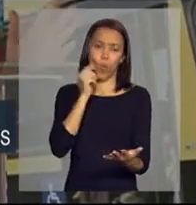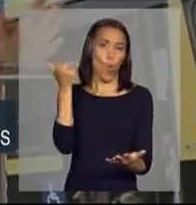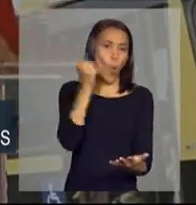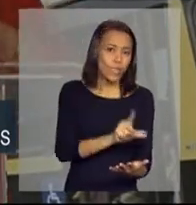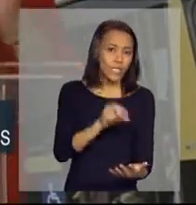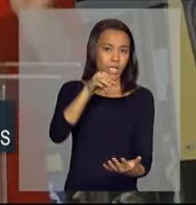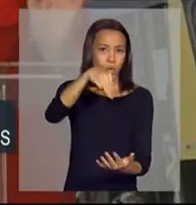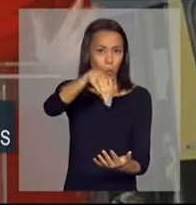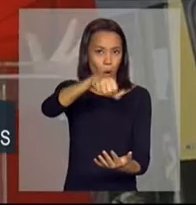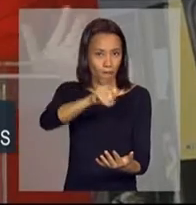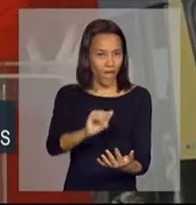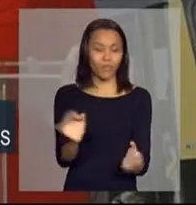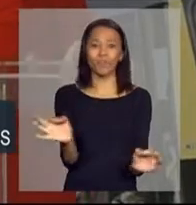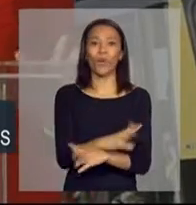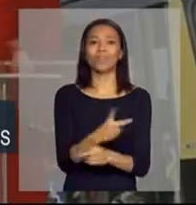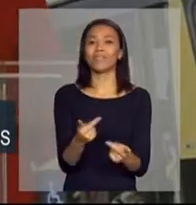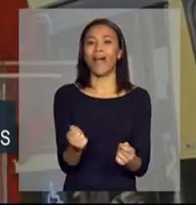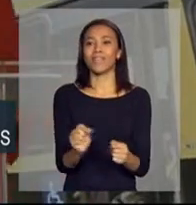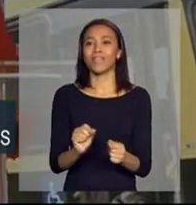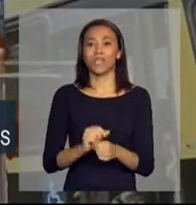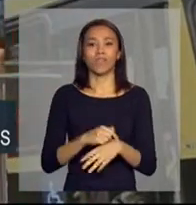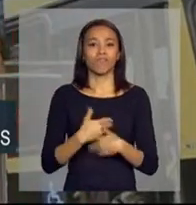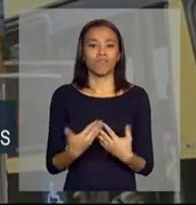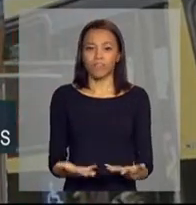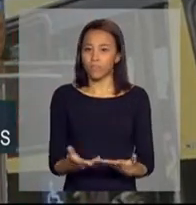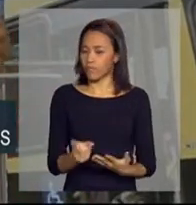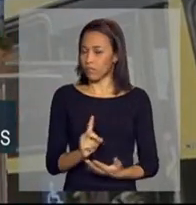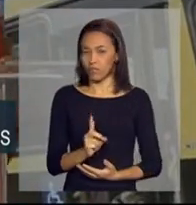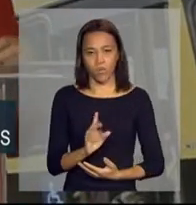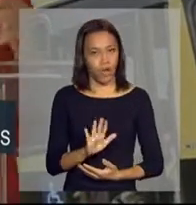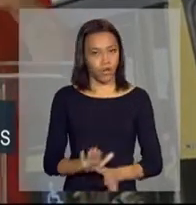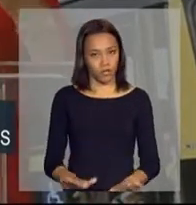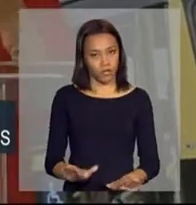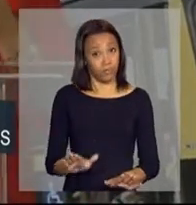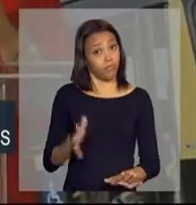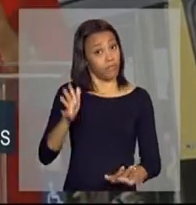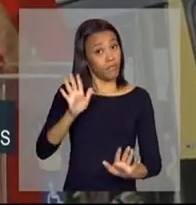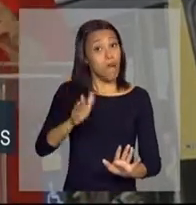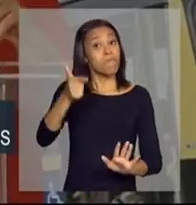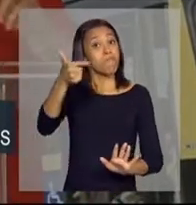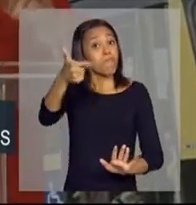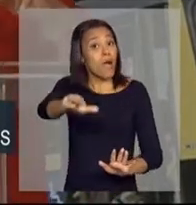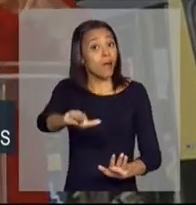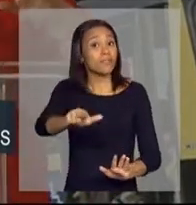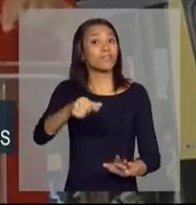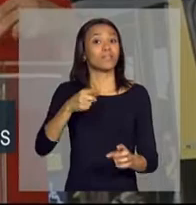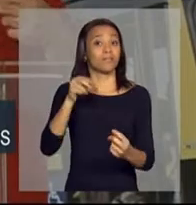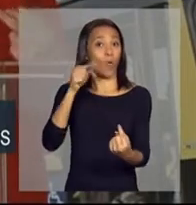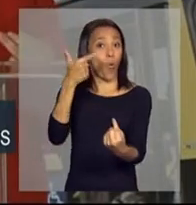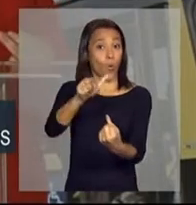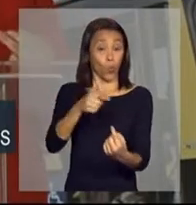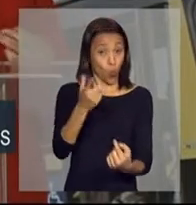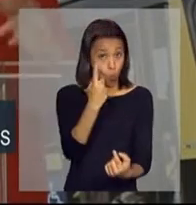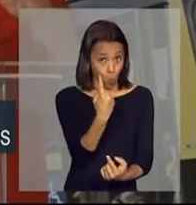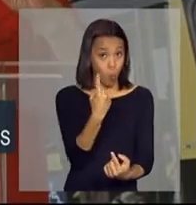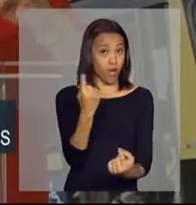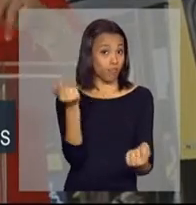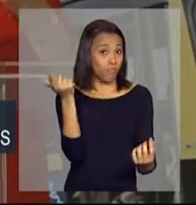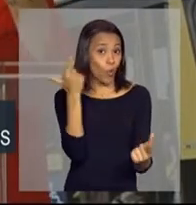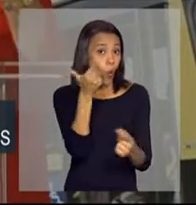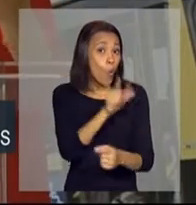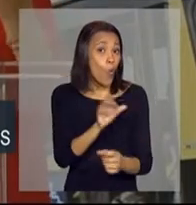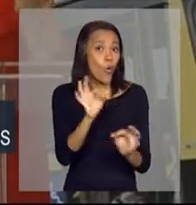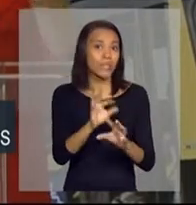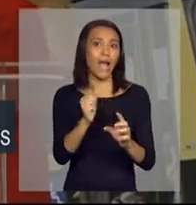cumpri a meta, agora não tem mais nada para fazer. Não é assim. Pelo contrário, aliás, quando você cumpre uma, a